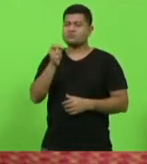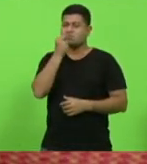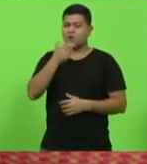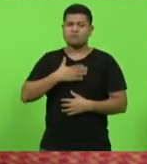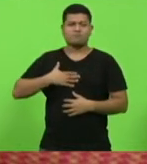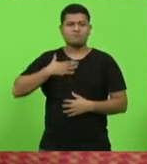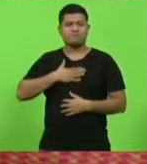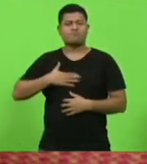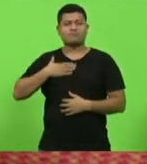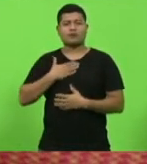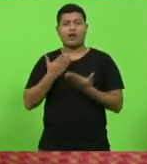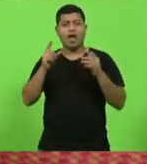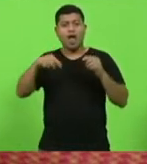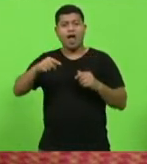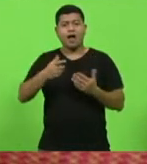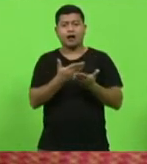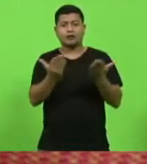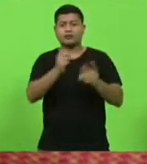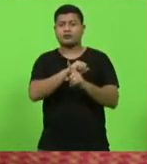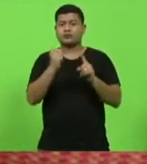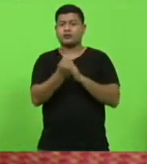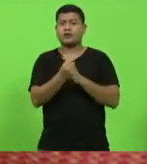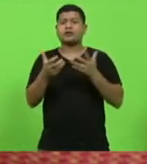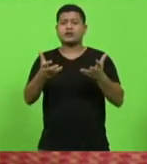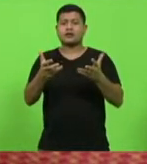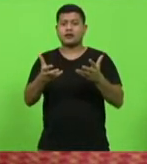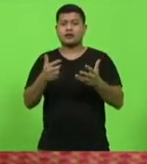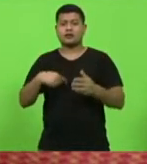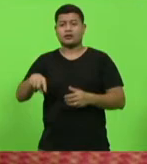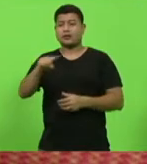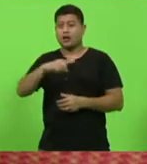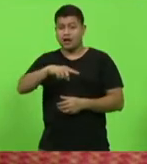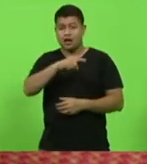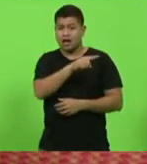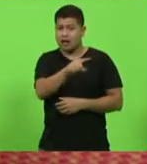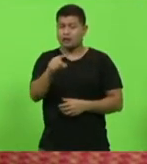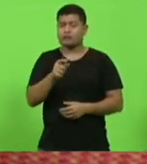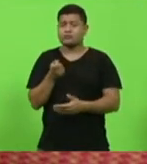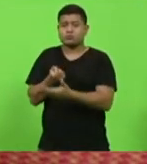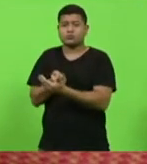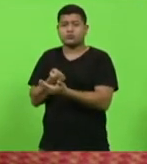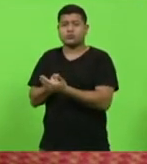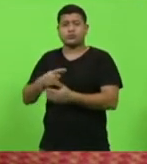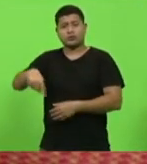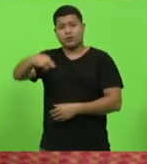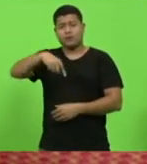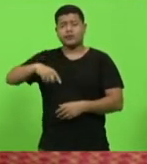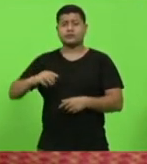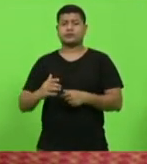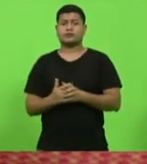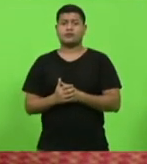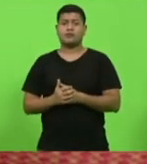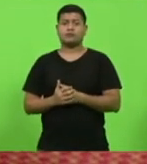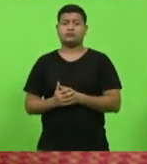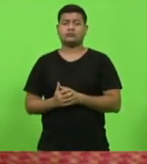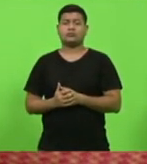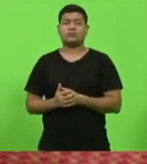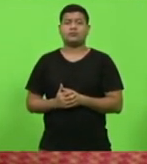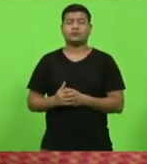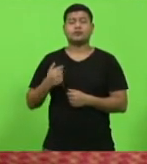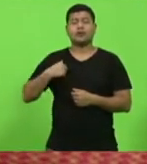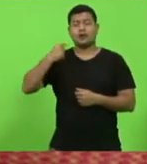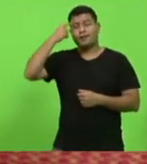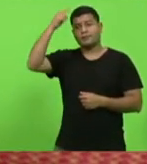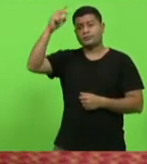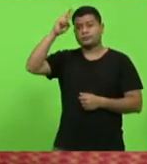que a sociedade que é isso que a sociedade nos corpos já que foi foram levantados algumas lembranças só queria